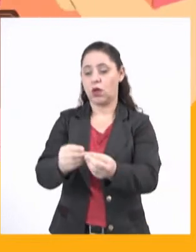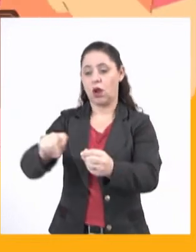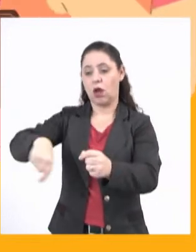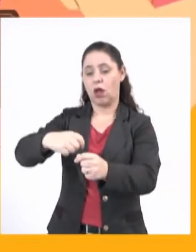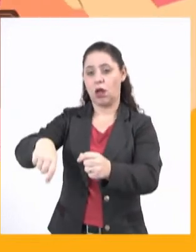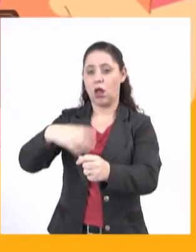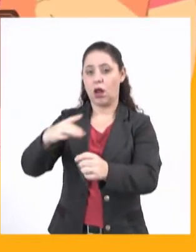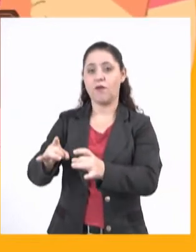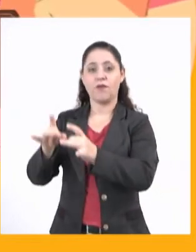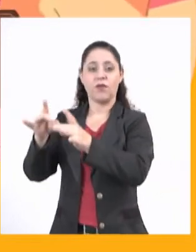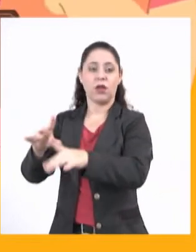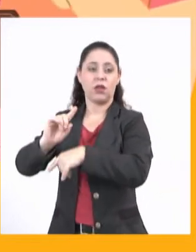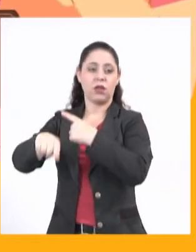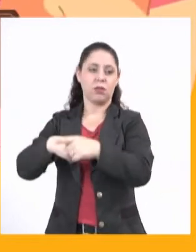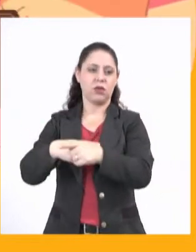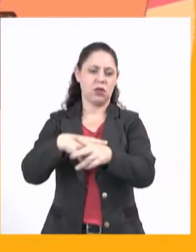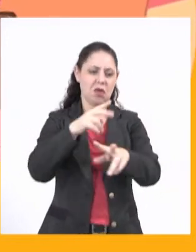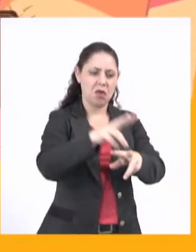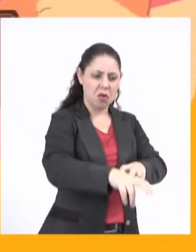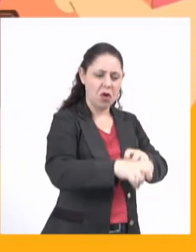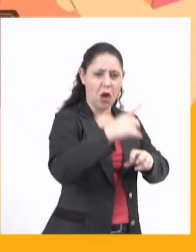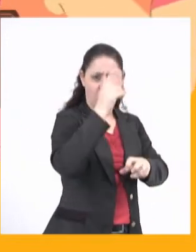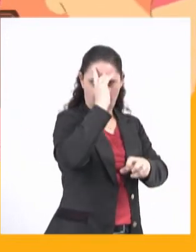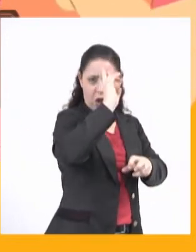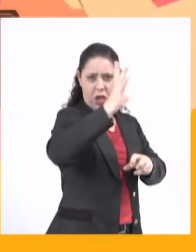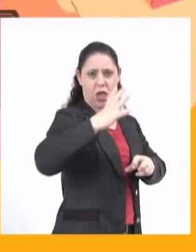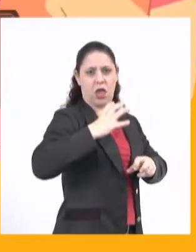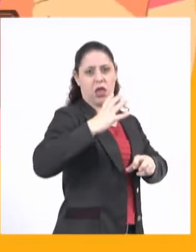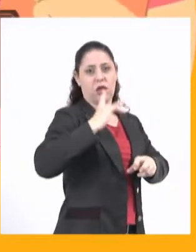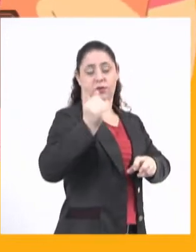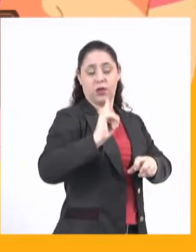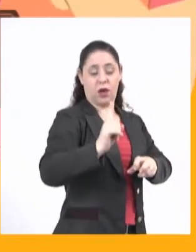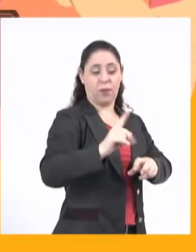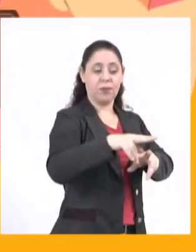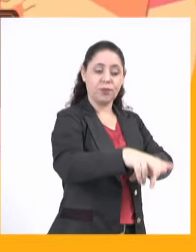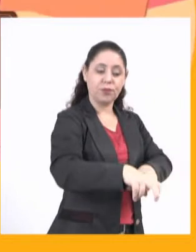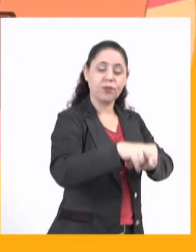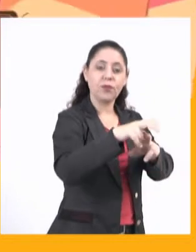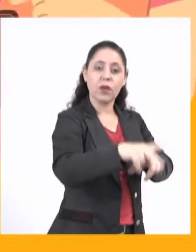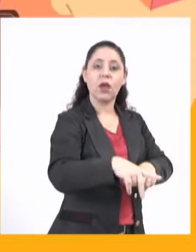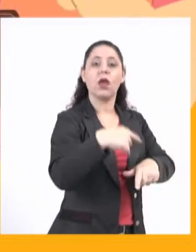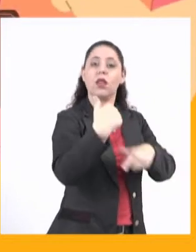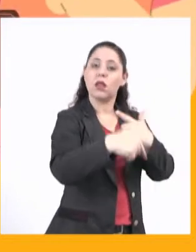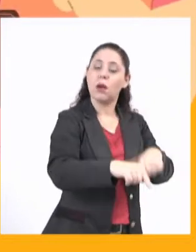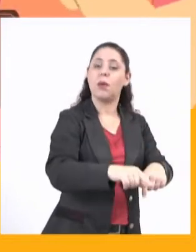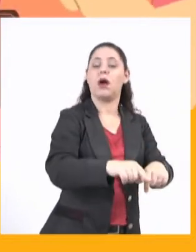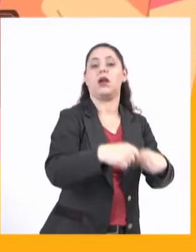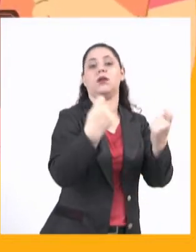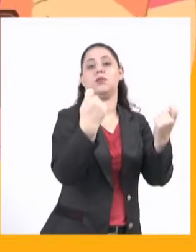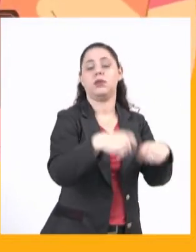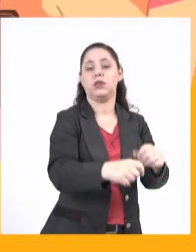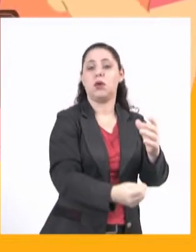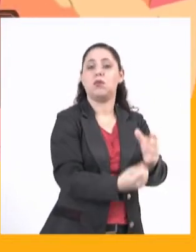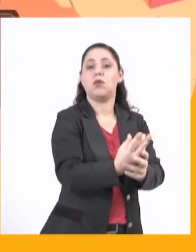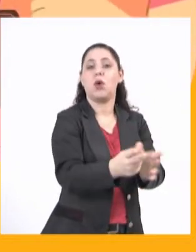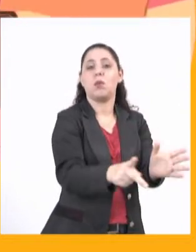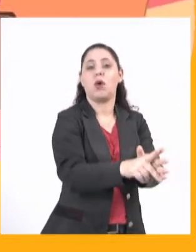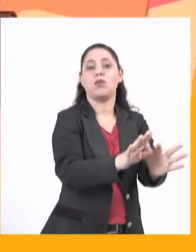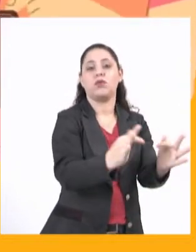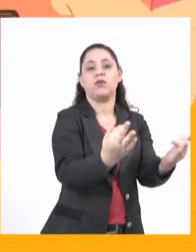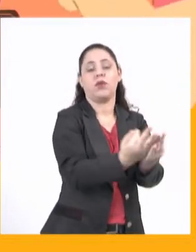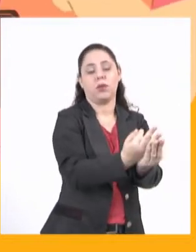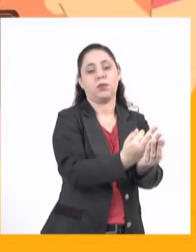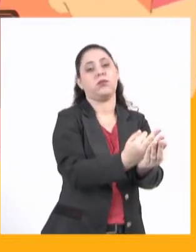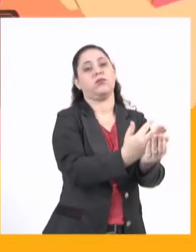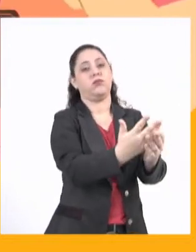aquele que já tem condições, mas aquele que é o trabalhador rural, que põe a mão na terra, que produz alimento orgânico, alimento